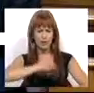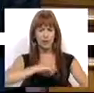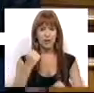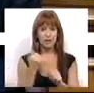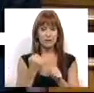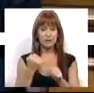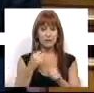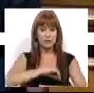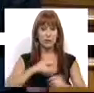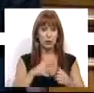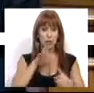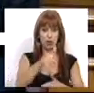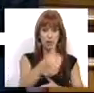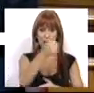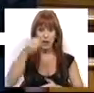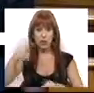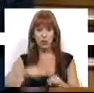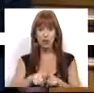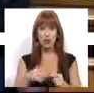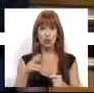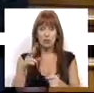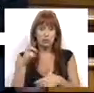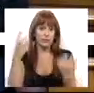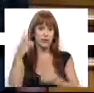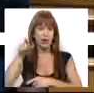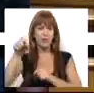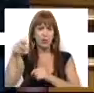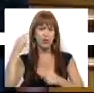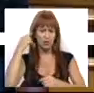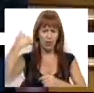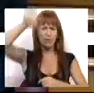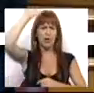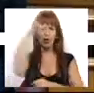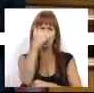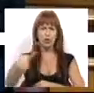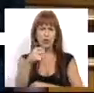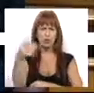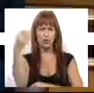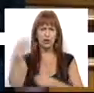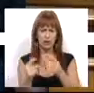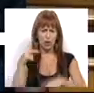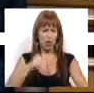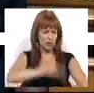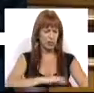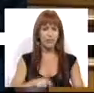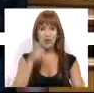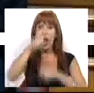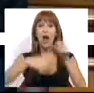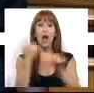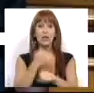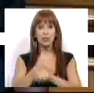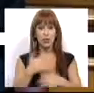com remunerações entre os 1.500 e os 3.000 euros, que chega a ultrapassar os 200%. Em relação aos